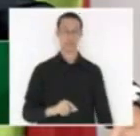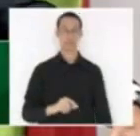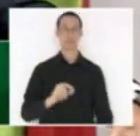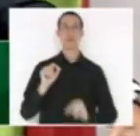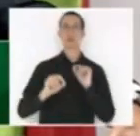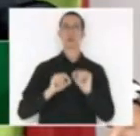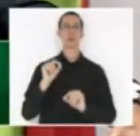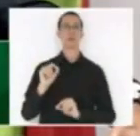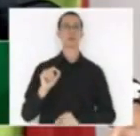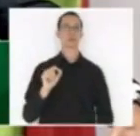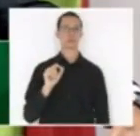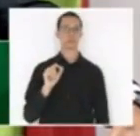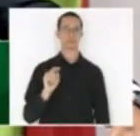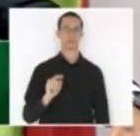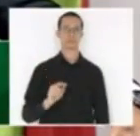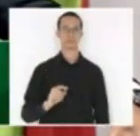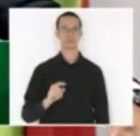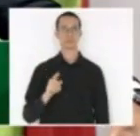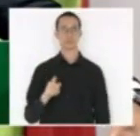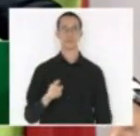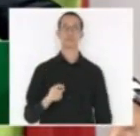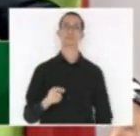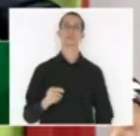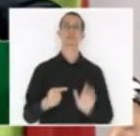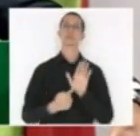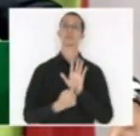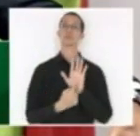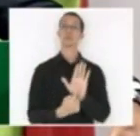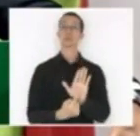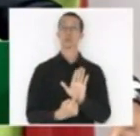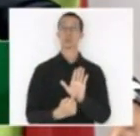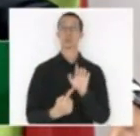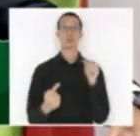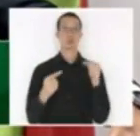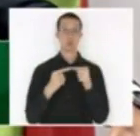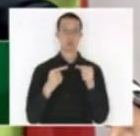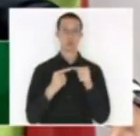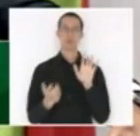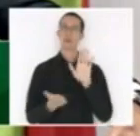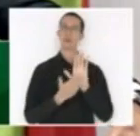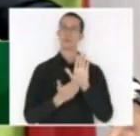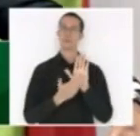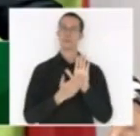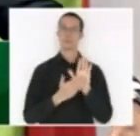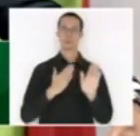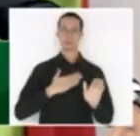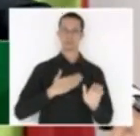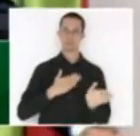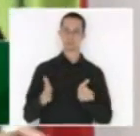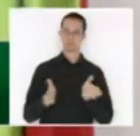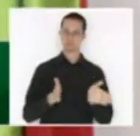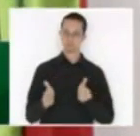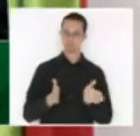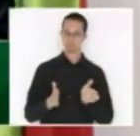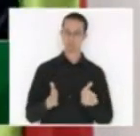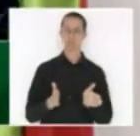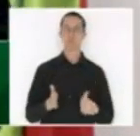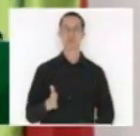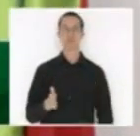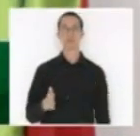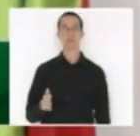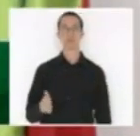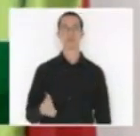encontro das pautas destacadas ao longo do nosso mandato aqui na Assembleia, que tem